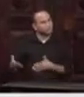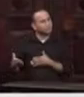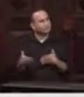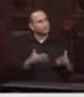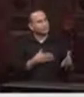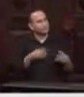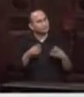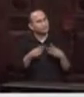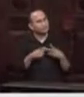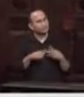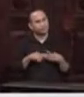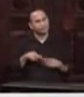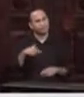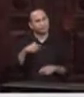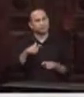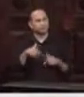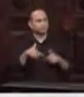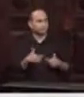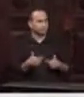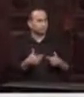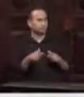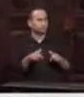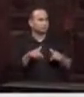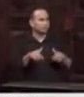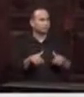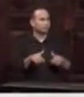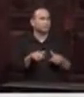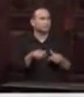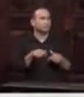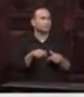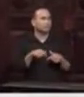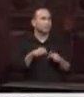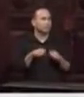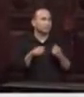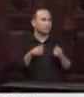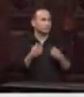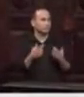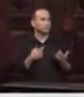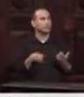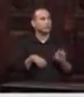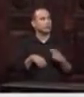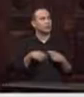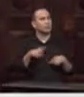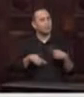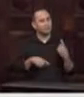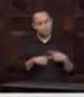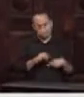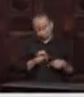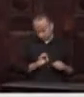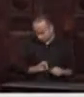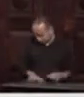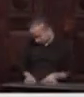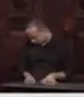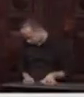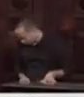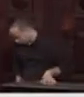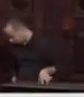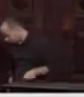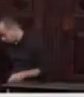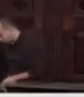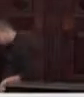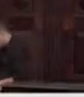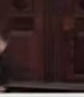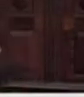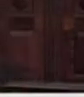segundo plano, na sua execução orçamentária, políticas estratégicas como aquela que trata de inteligência,